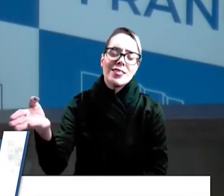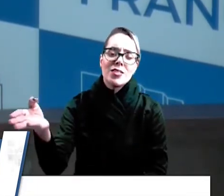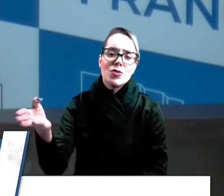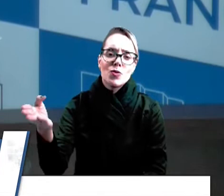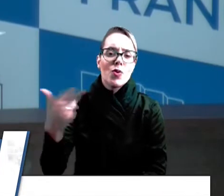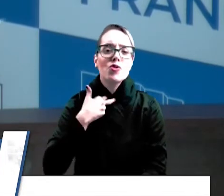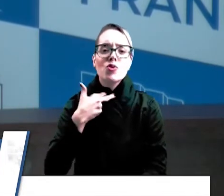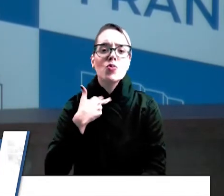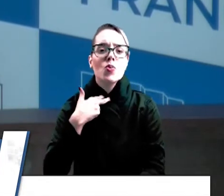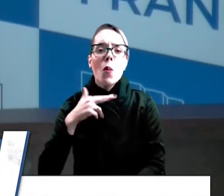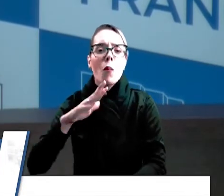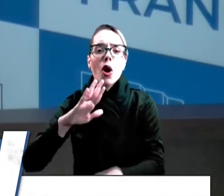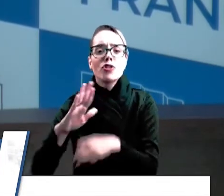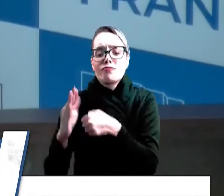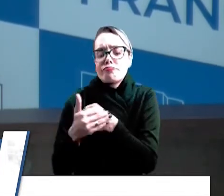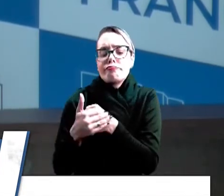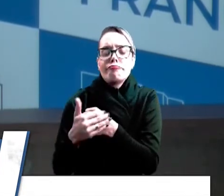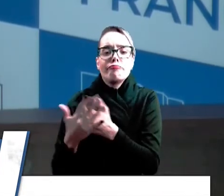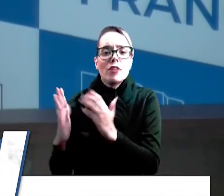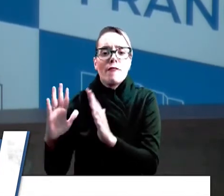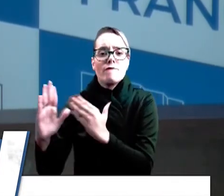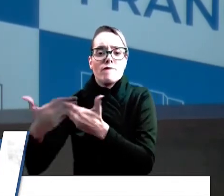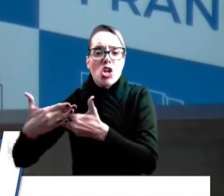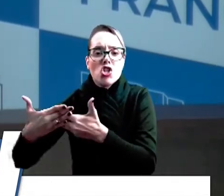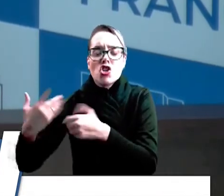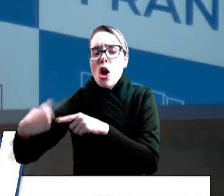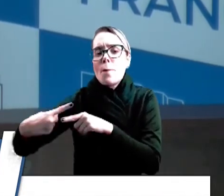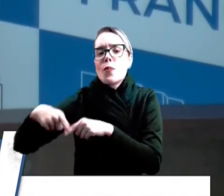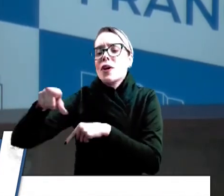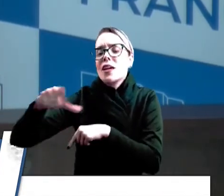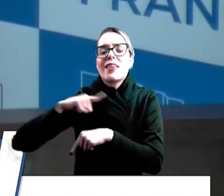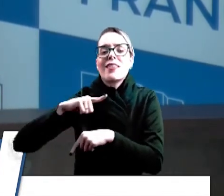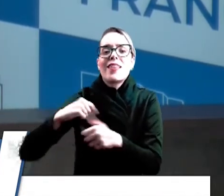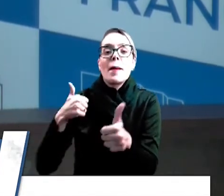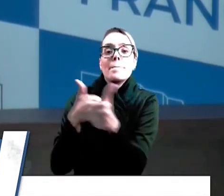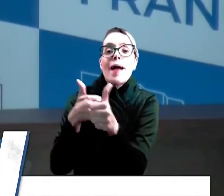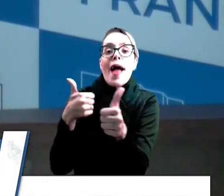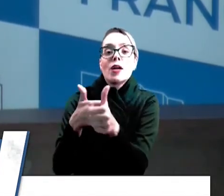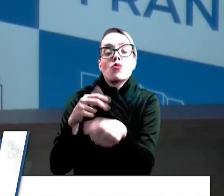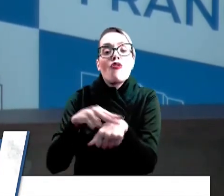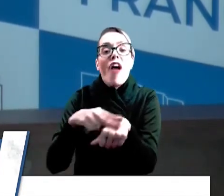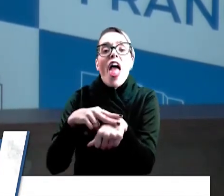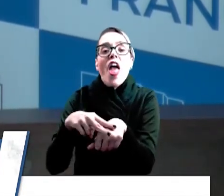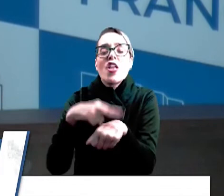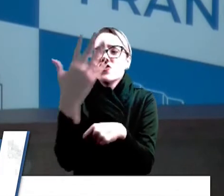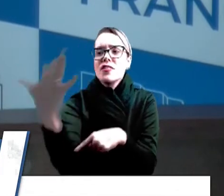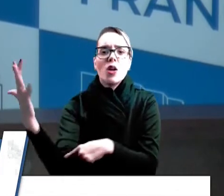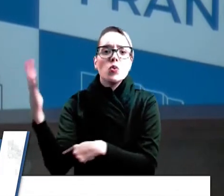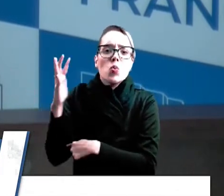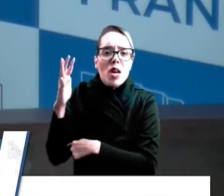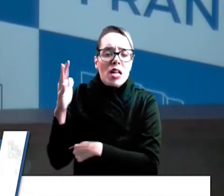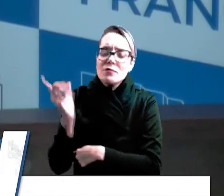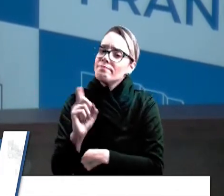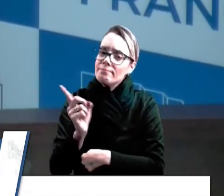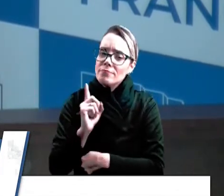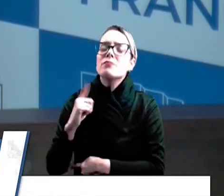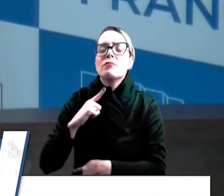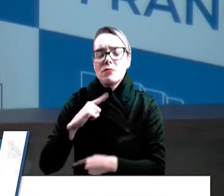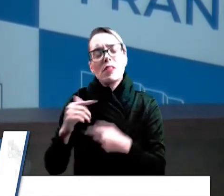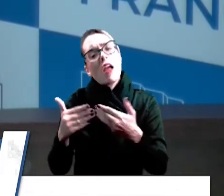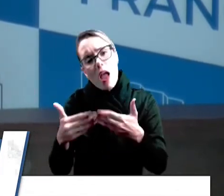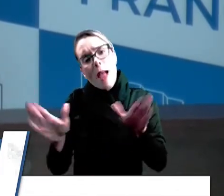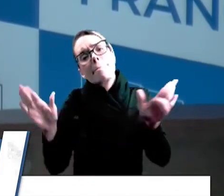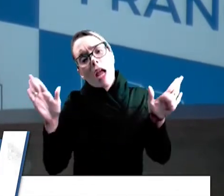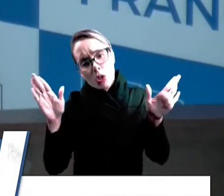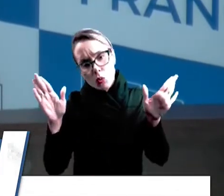O hospital, inclusive, vai já começar a funcionar com a ajuda da prefeitura ou sem a ajuda da prefeitura, com verba